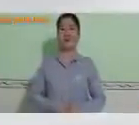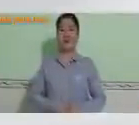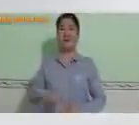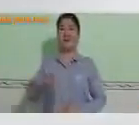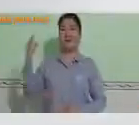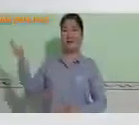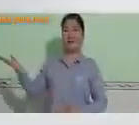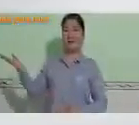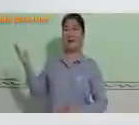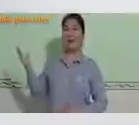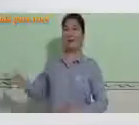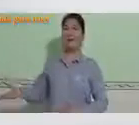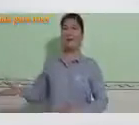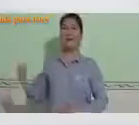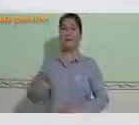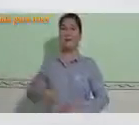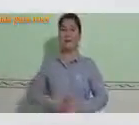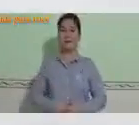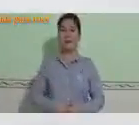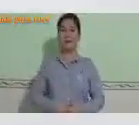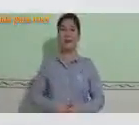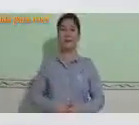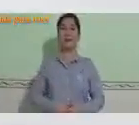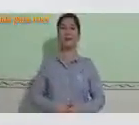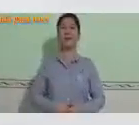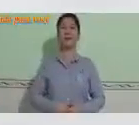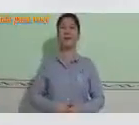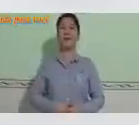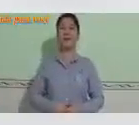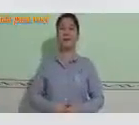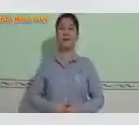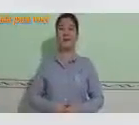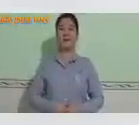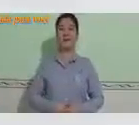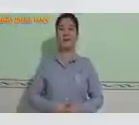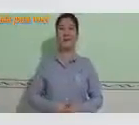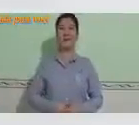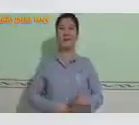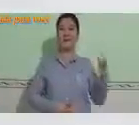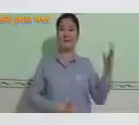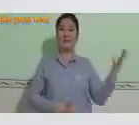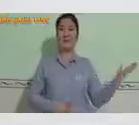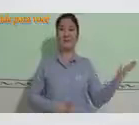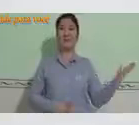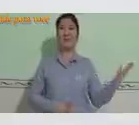do leite, vírgula, para estimular a descida e o fluxo do leite. Ponto e vírgula.